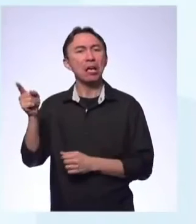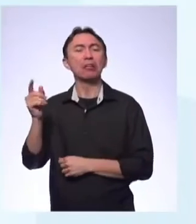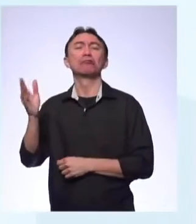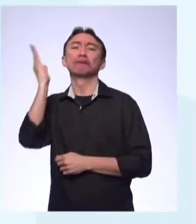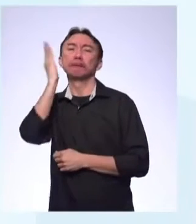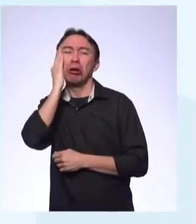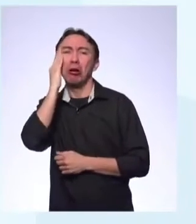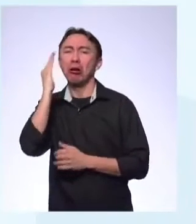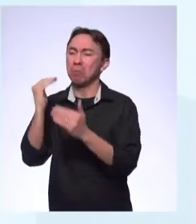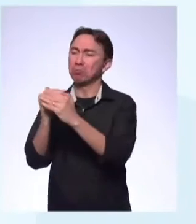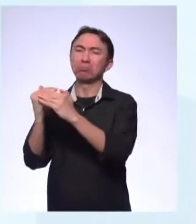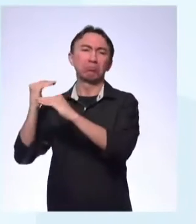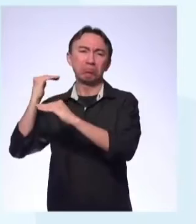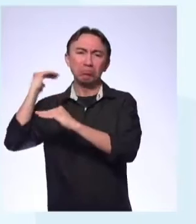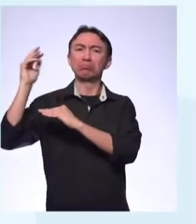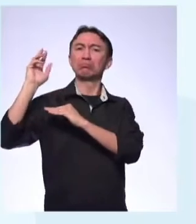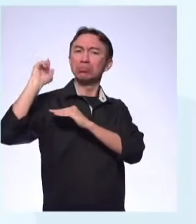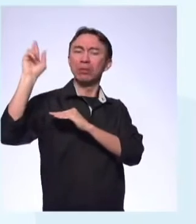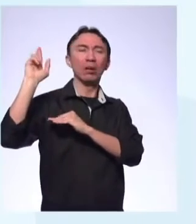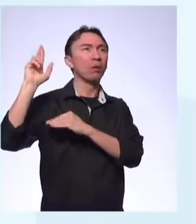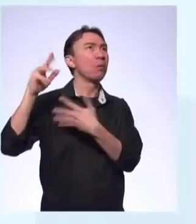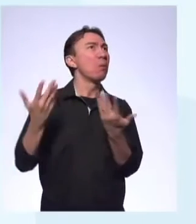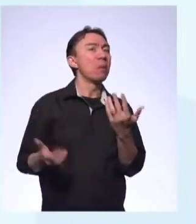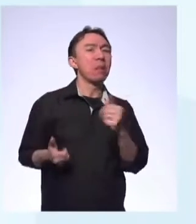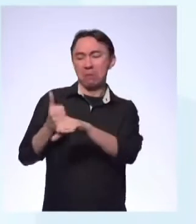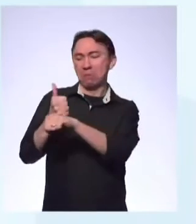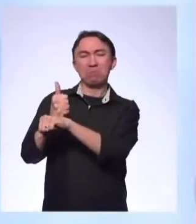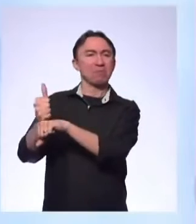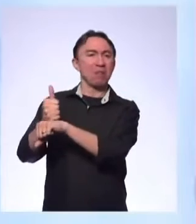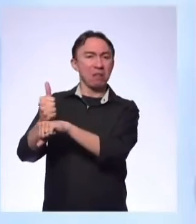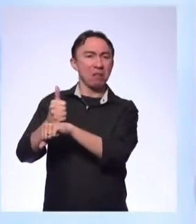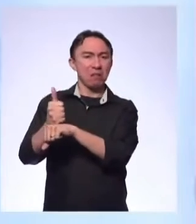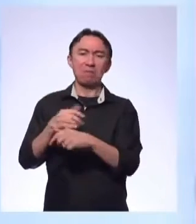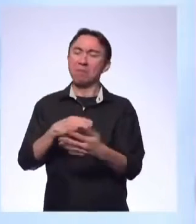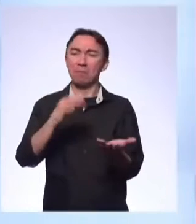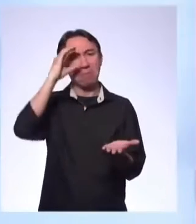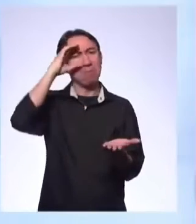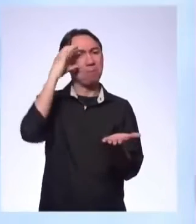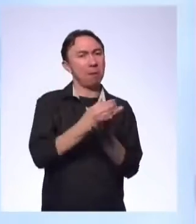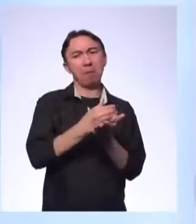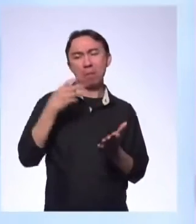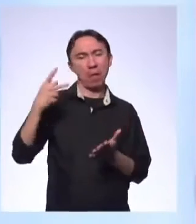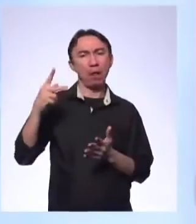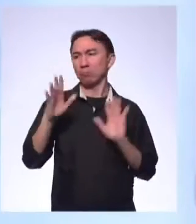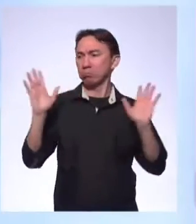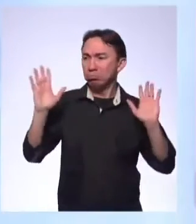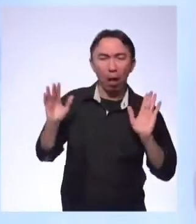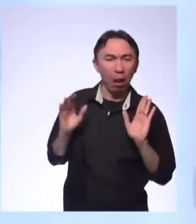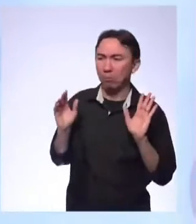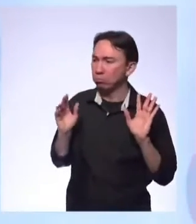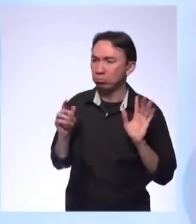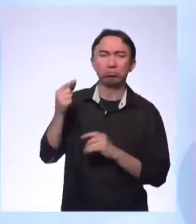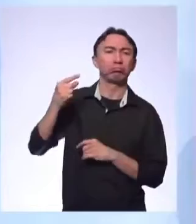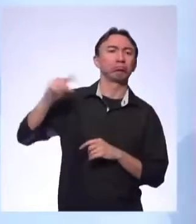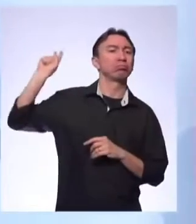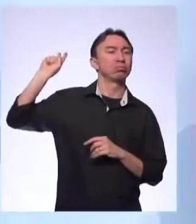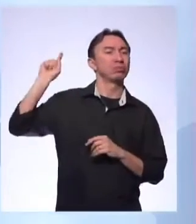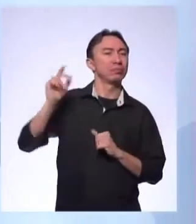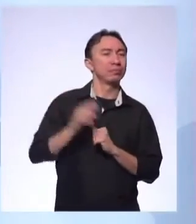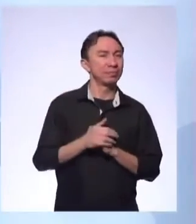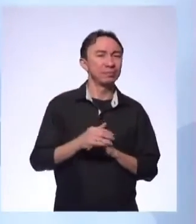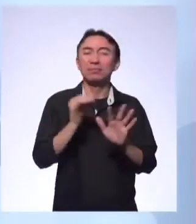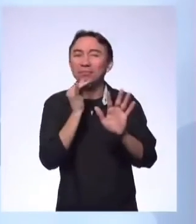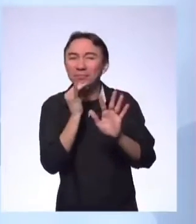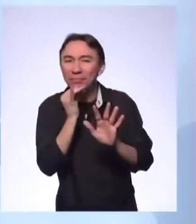um especialista no assunto abordado Então a professora eu juro que ela seja uma professora Rosemeire que fez o texto aqui que a gente